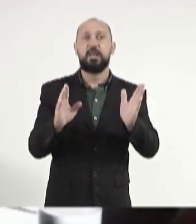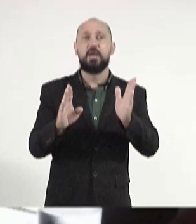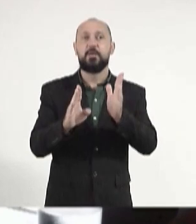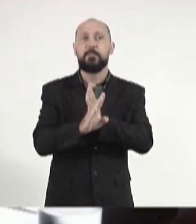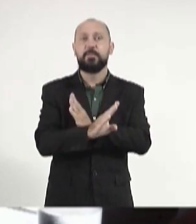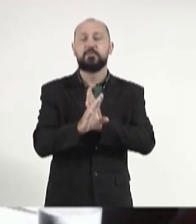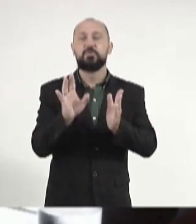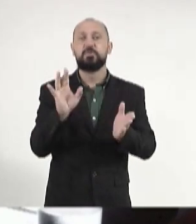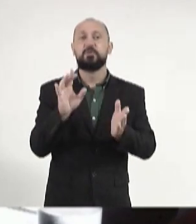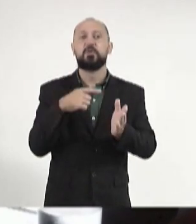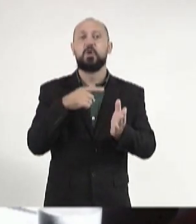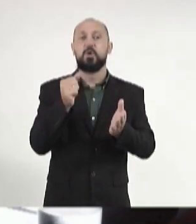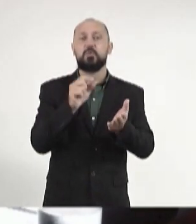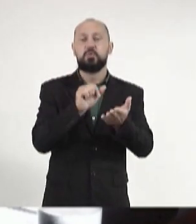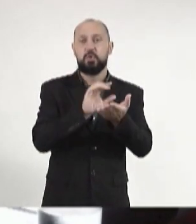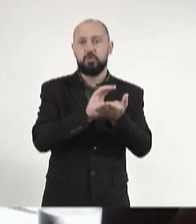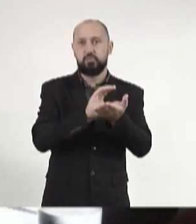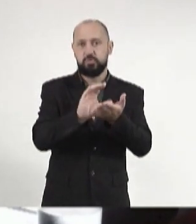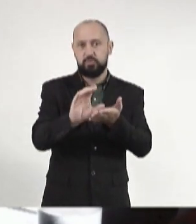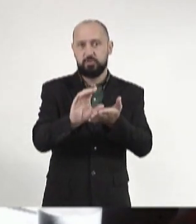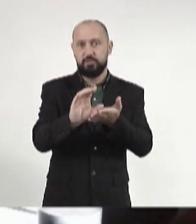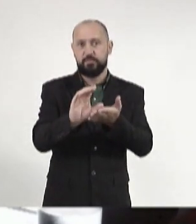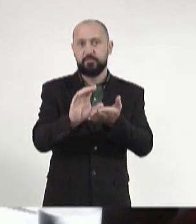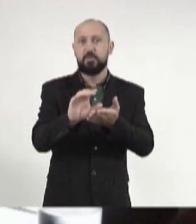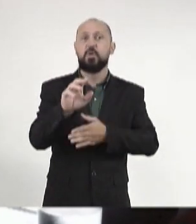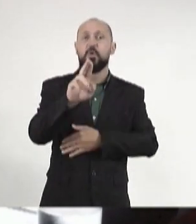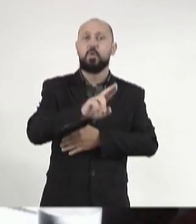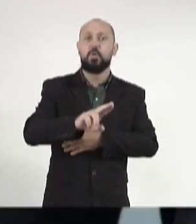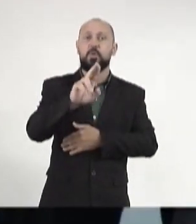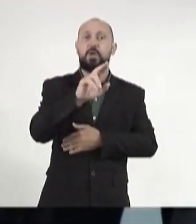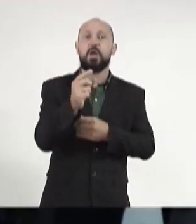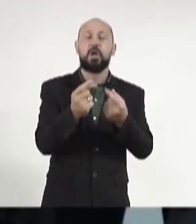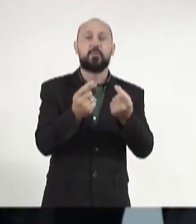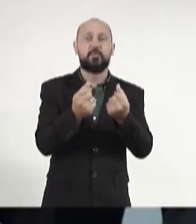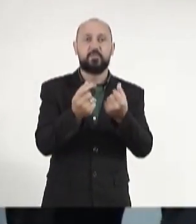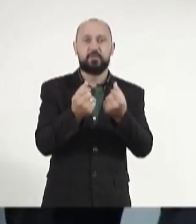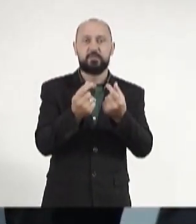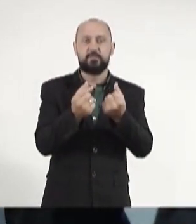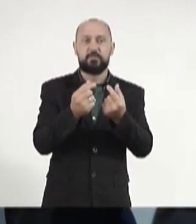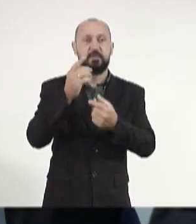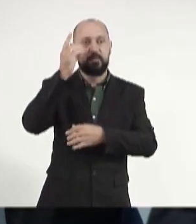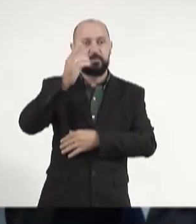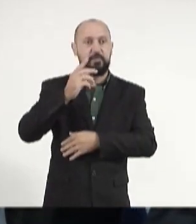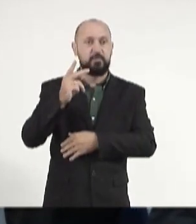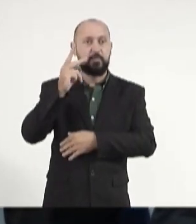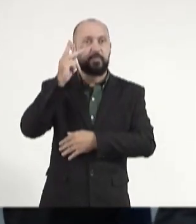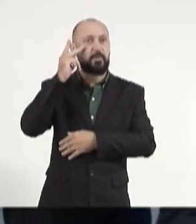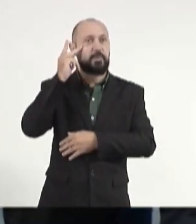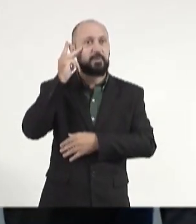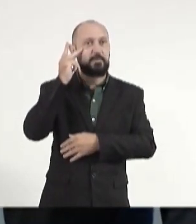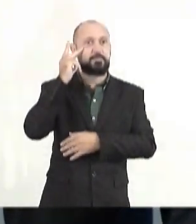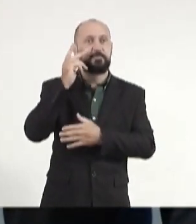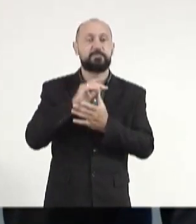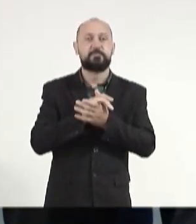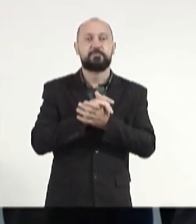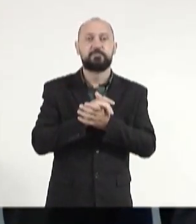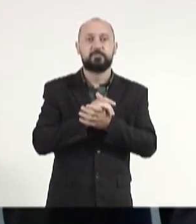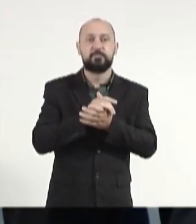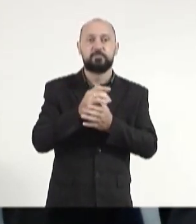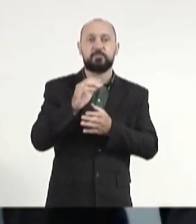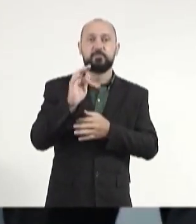transpõe, melhor dizendo, recursos de aplicações financeiras, deputado Pedro Kemp,